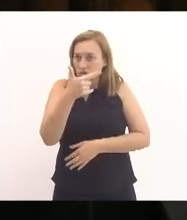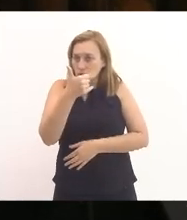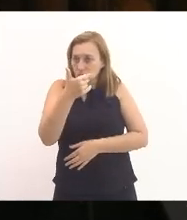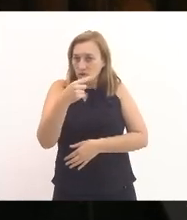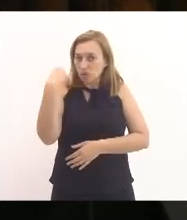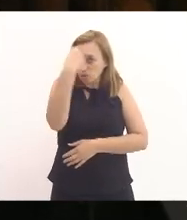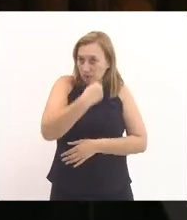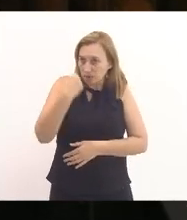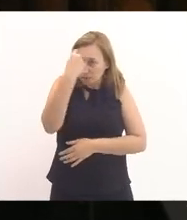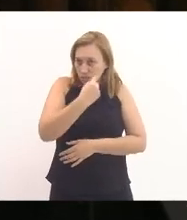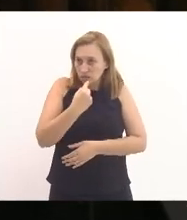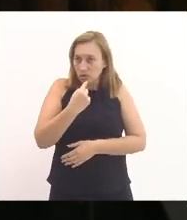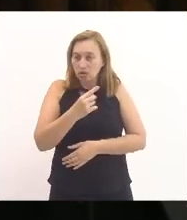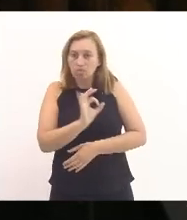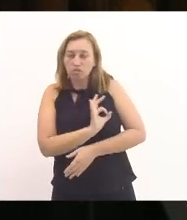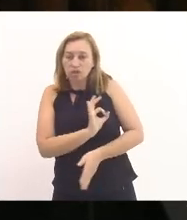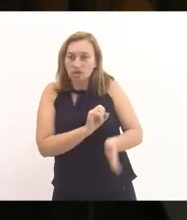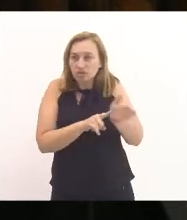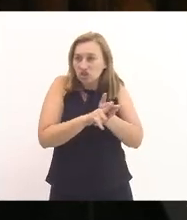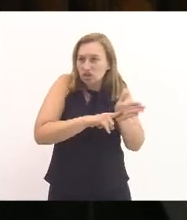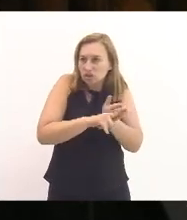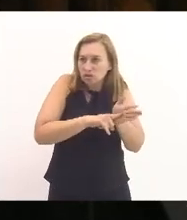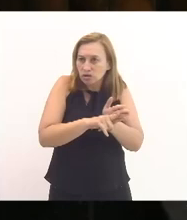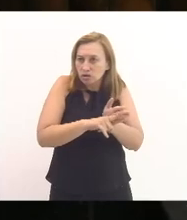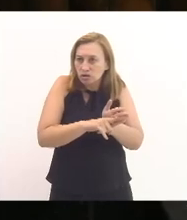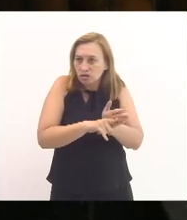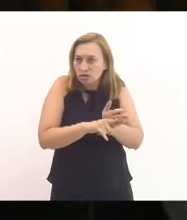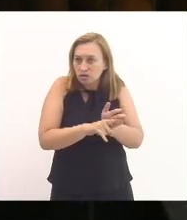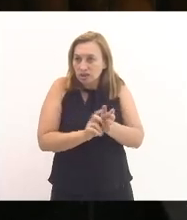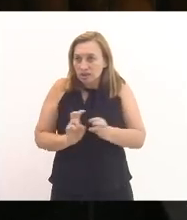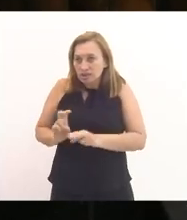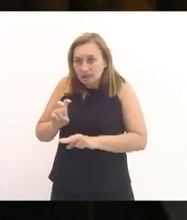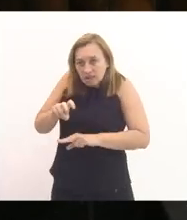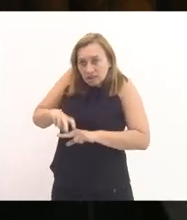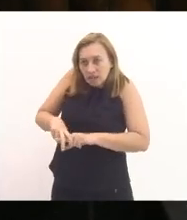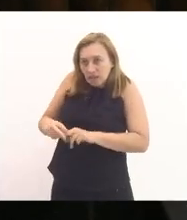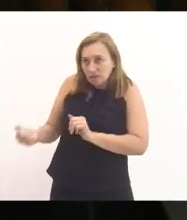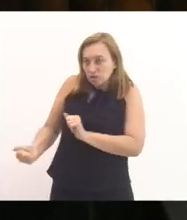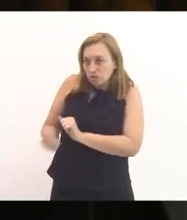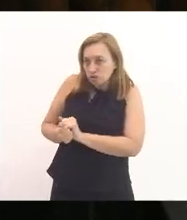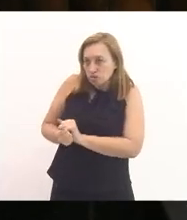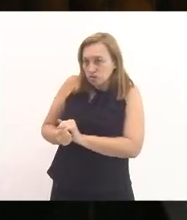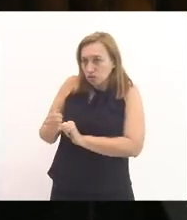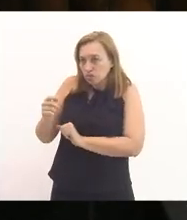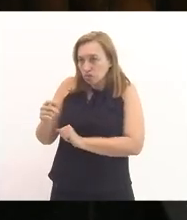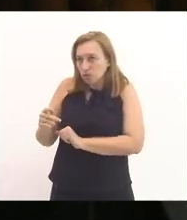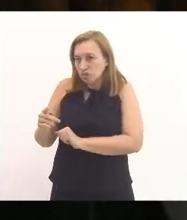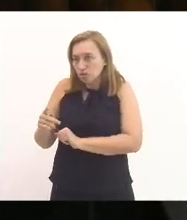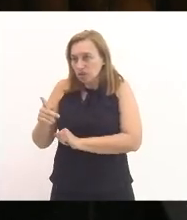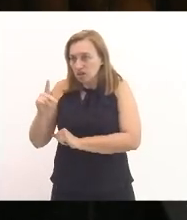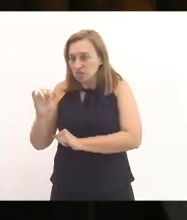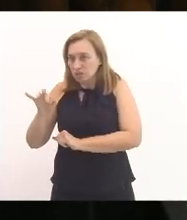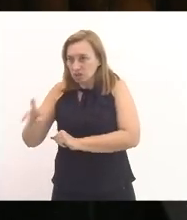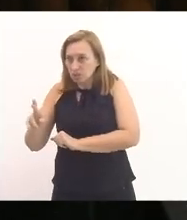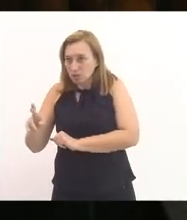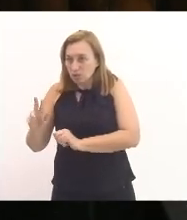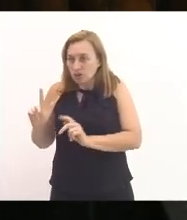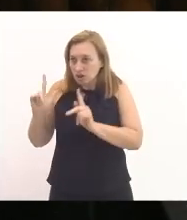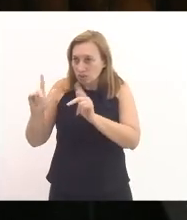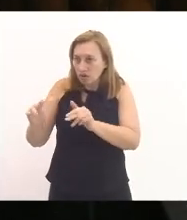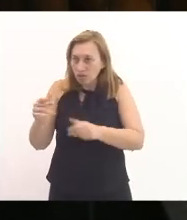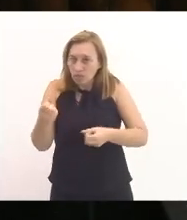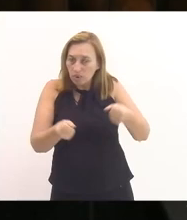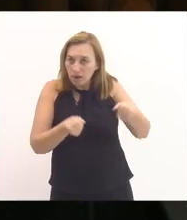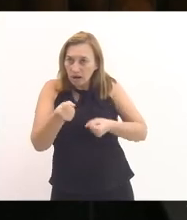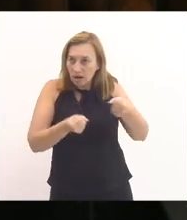horas o investigador para estar sentado ao lado do Inspetor ou do Sol de cartório na mesma viatura